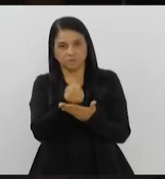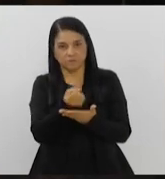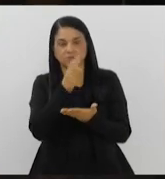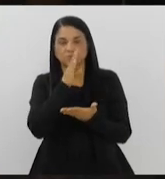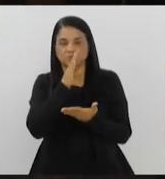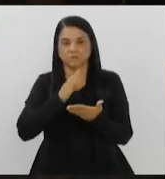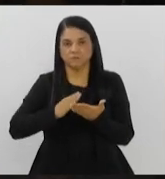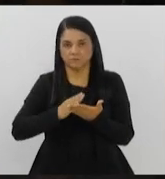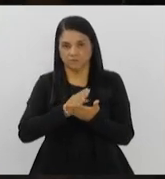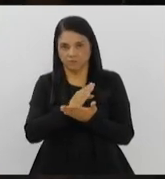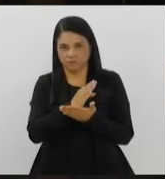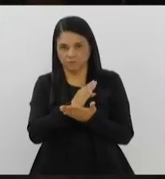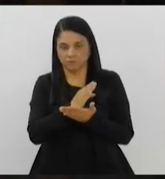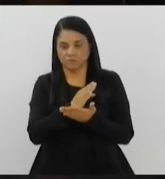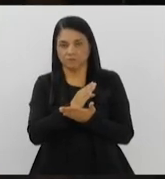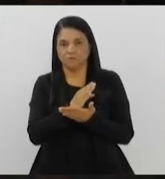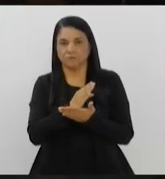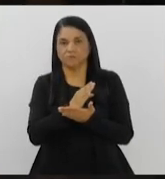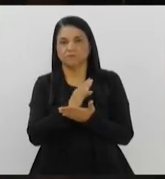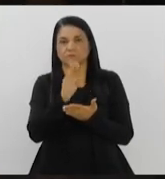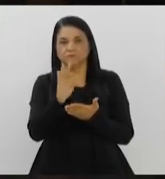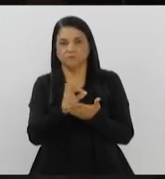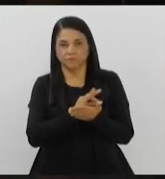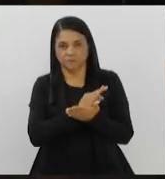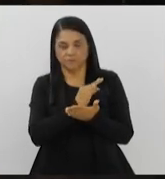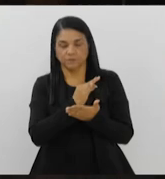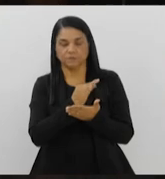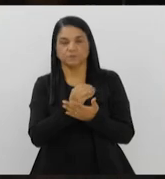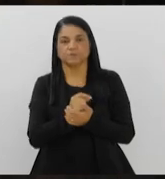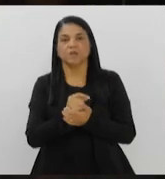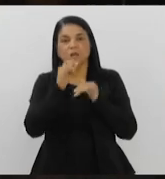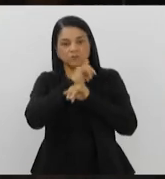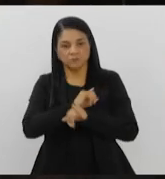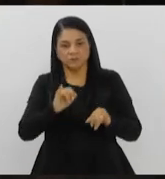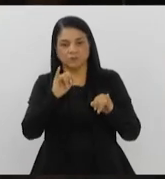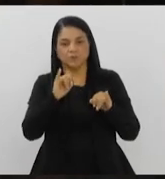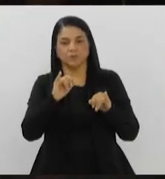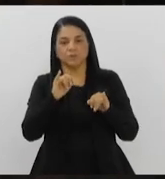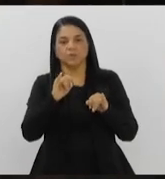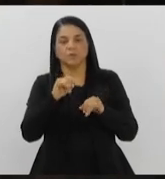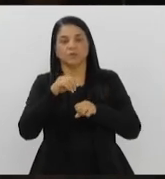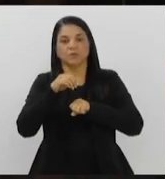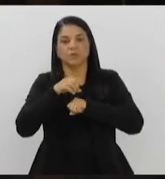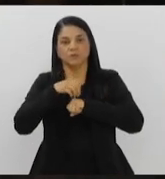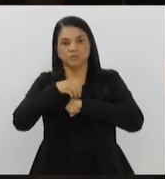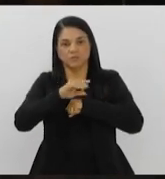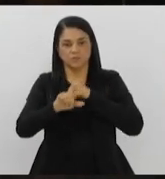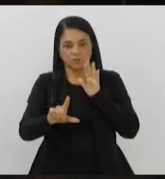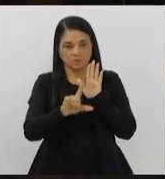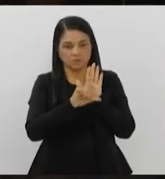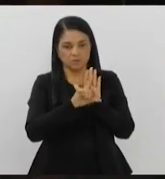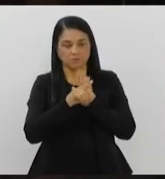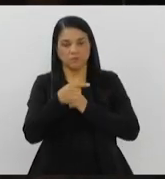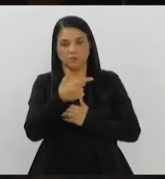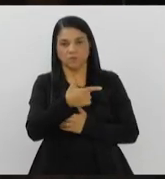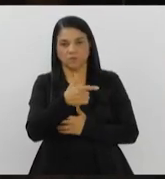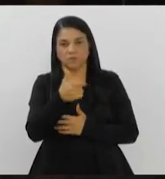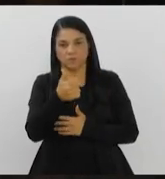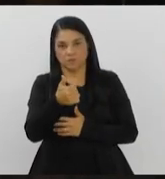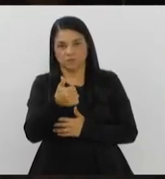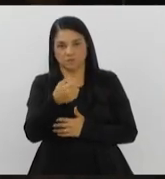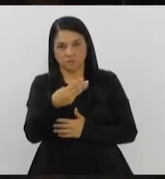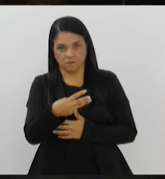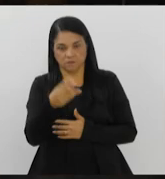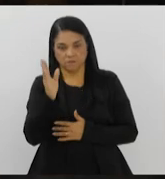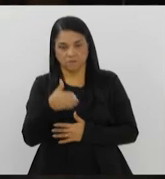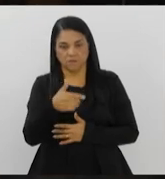mas como estão, aprovado, vai a promulgação. Anuncio indicação legislativa número